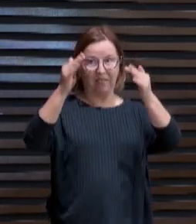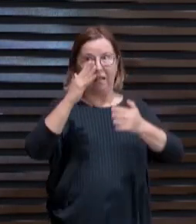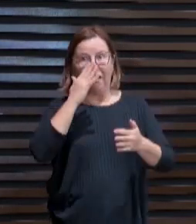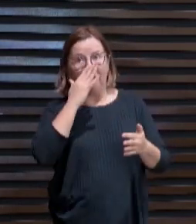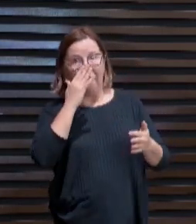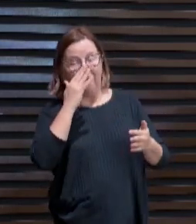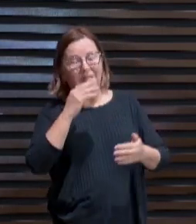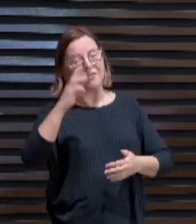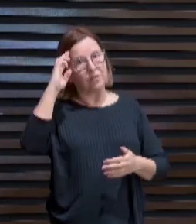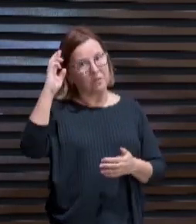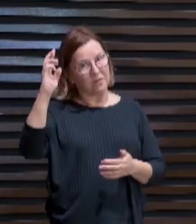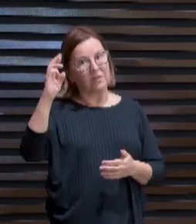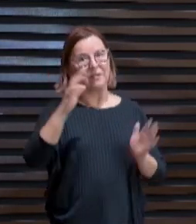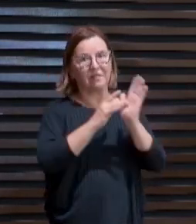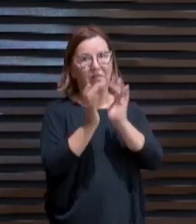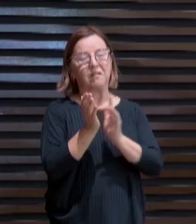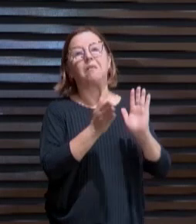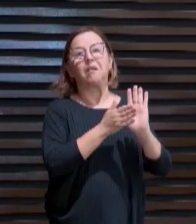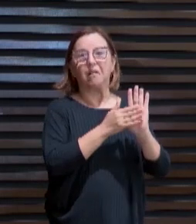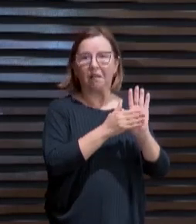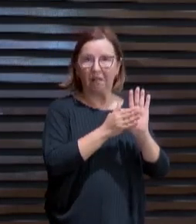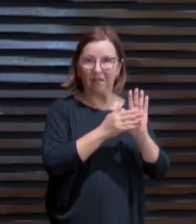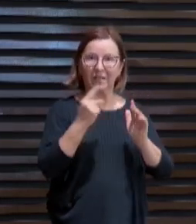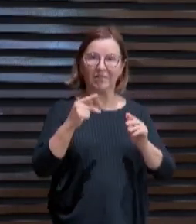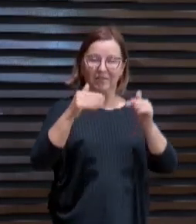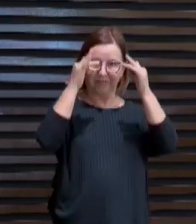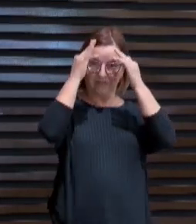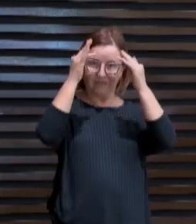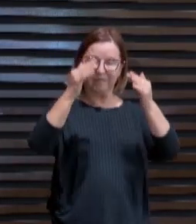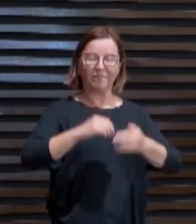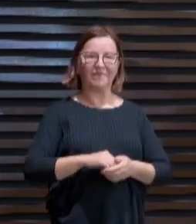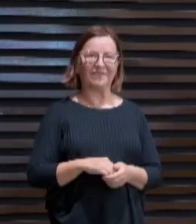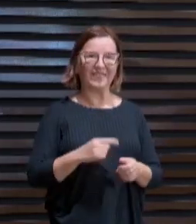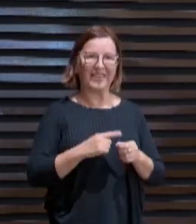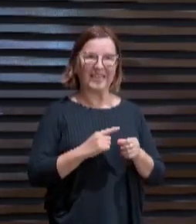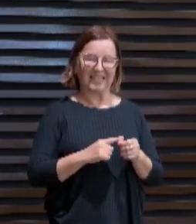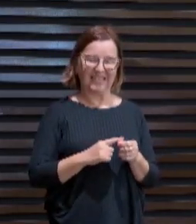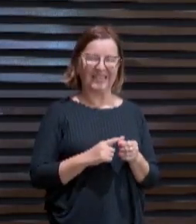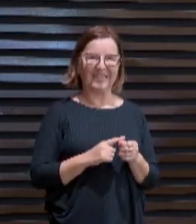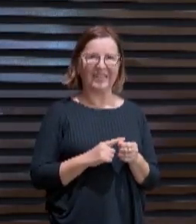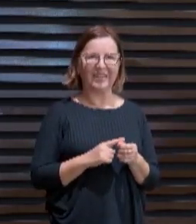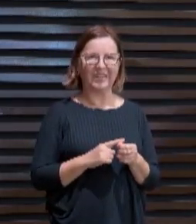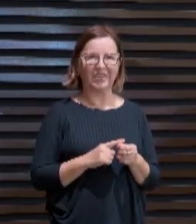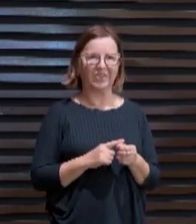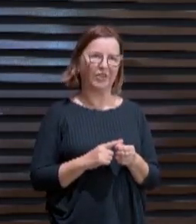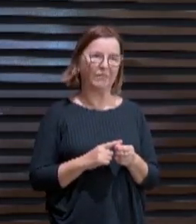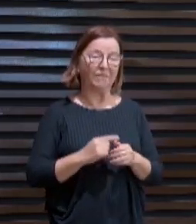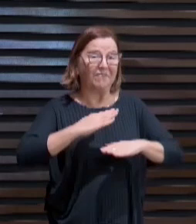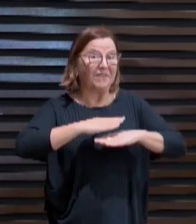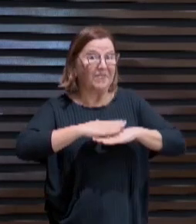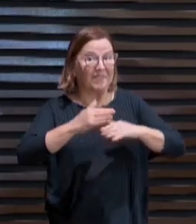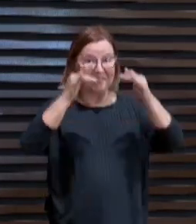Senhor Jesus a elogia por isso. A fidelidade. A cidade de Esmirna, notadamente, era a cidade